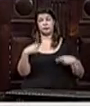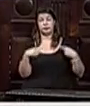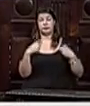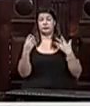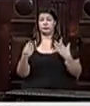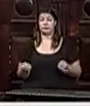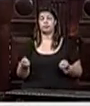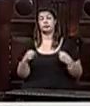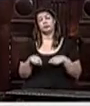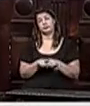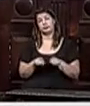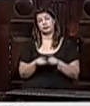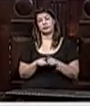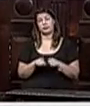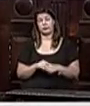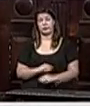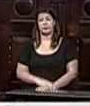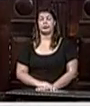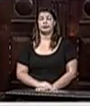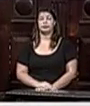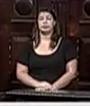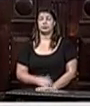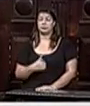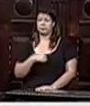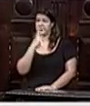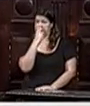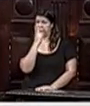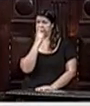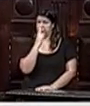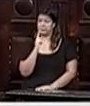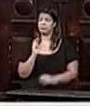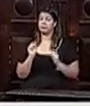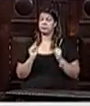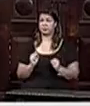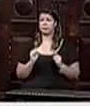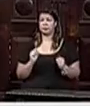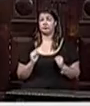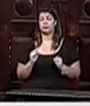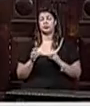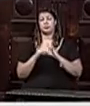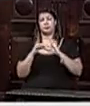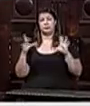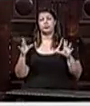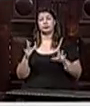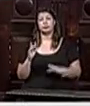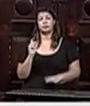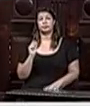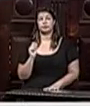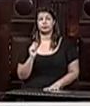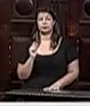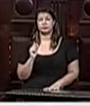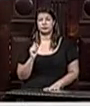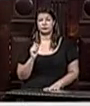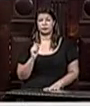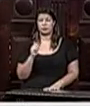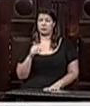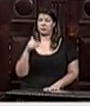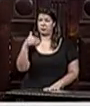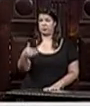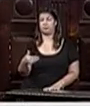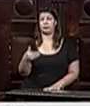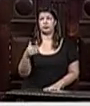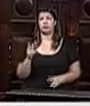Esse é o grande obstáculo. Me parece que isso poderia permitir um passo